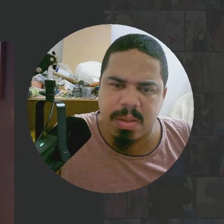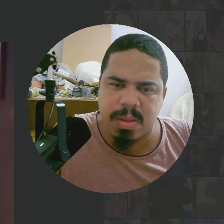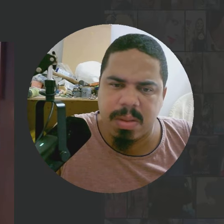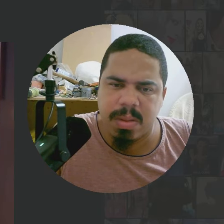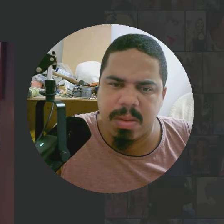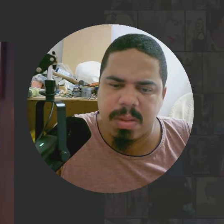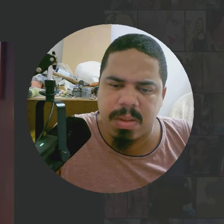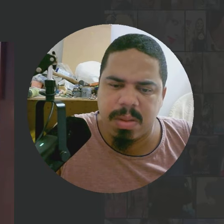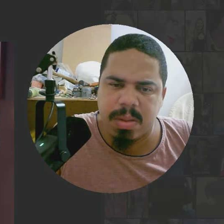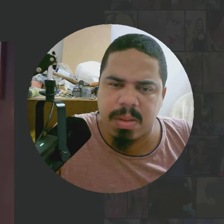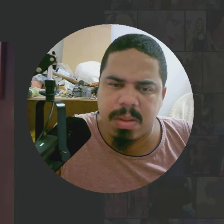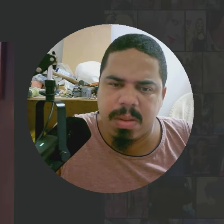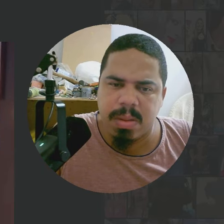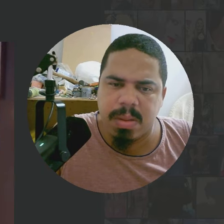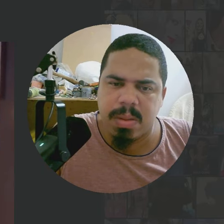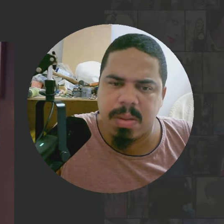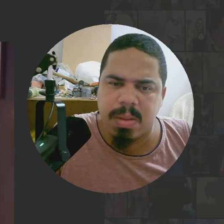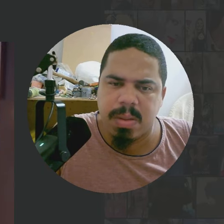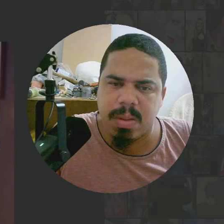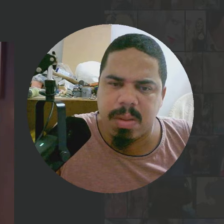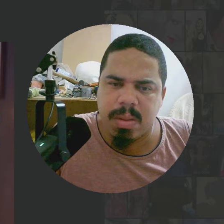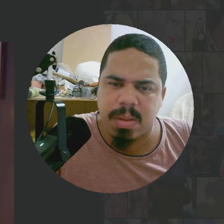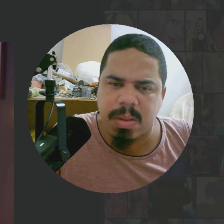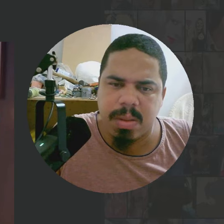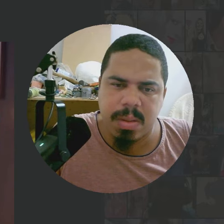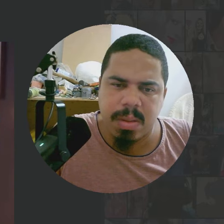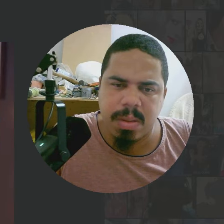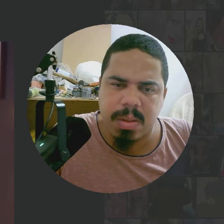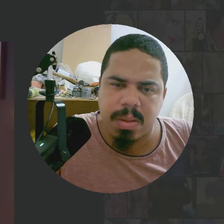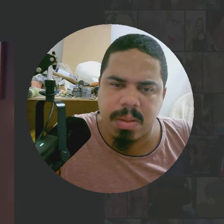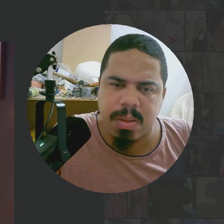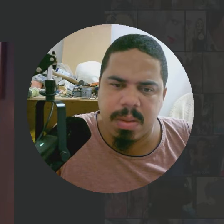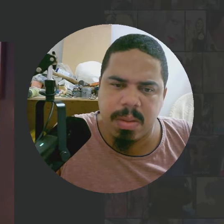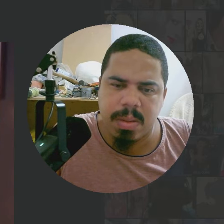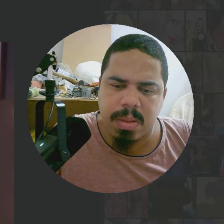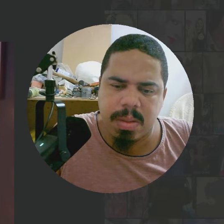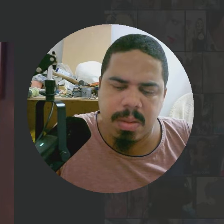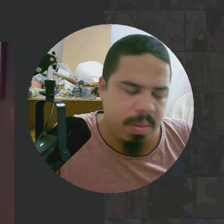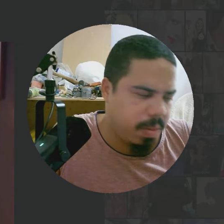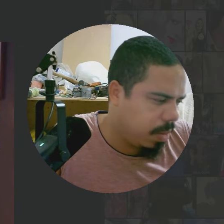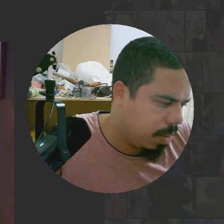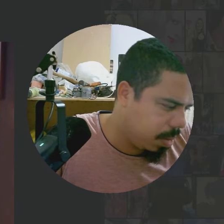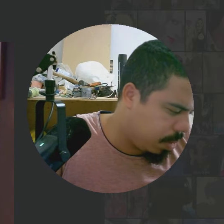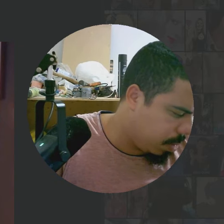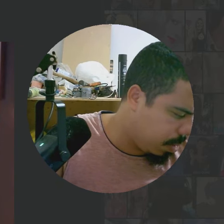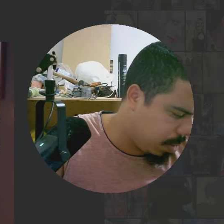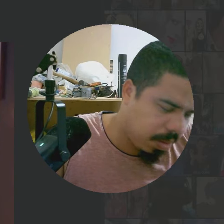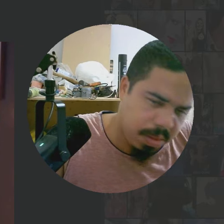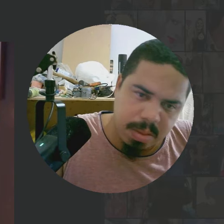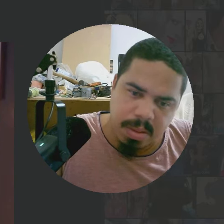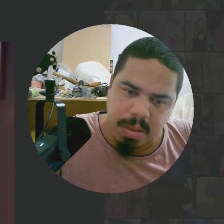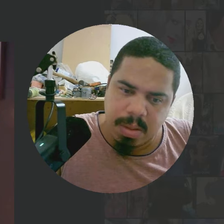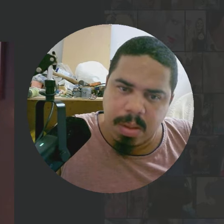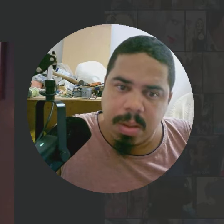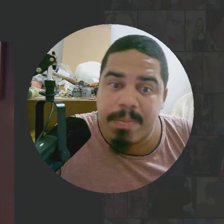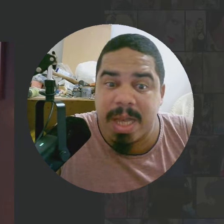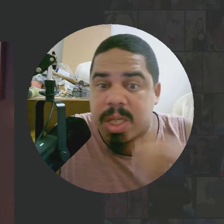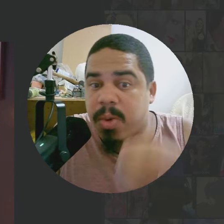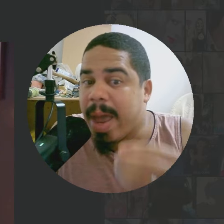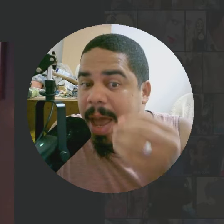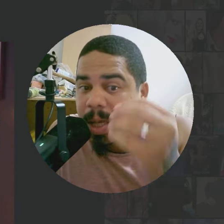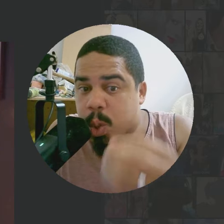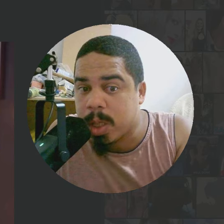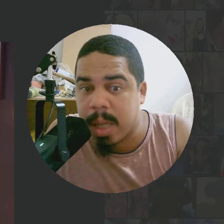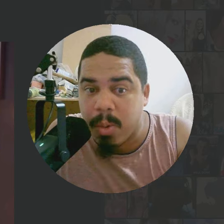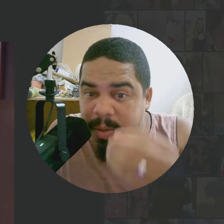maravilhoso, todo mundo seria feliz. Agora eu vou explicar pra vocês. Me dá alguns minutos pra você entender o quão imbecil é essa ideia.